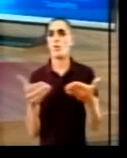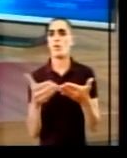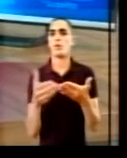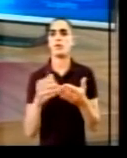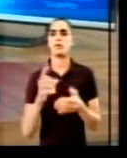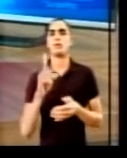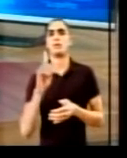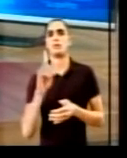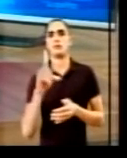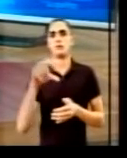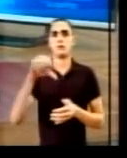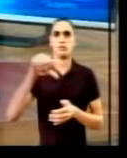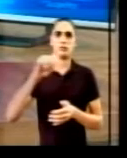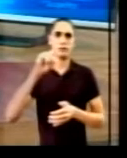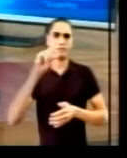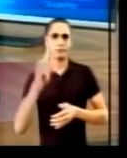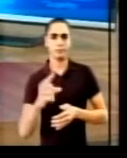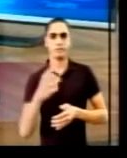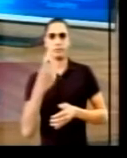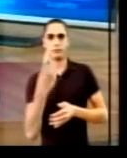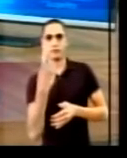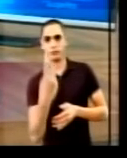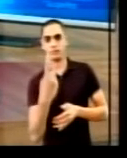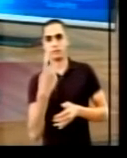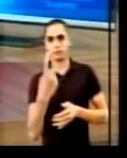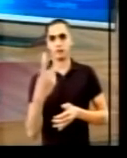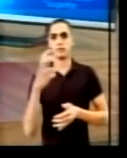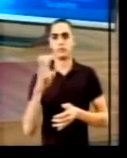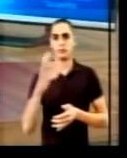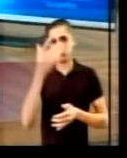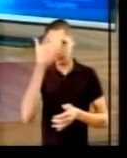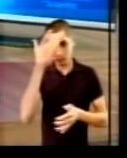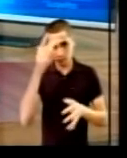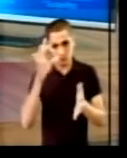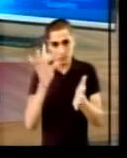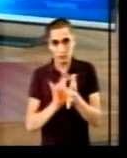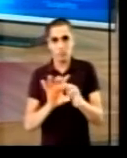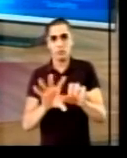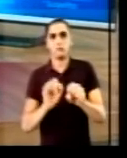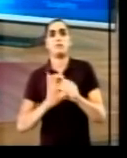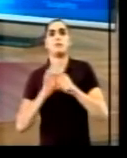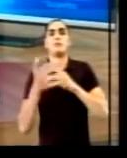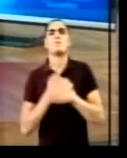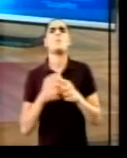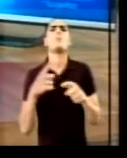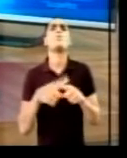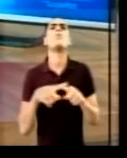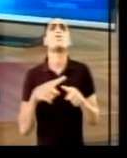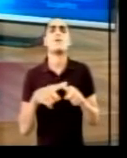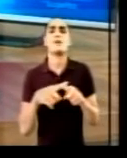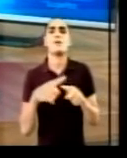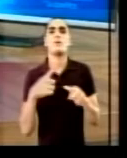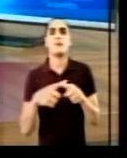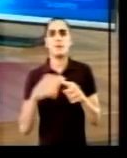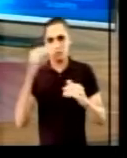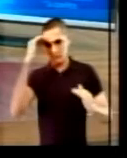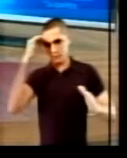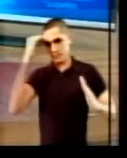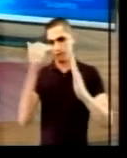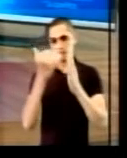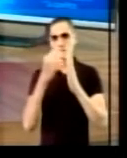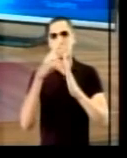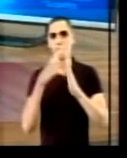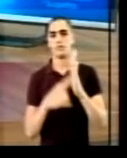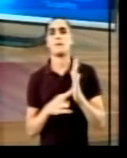19.115 casos confirmados. Por quê, pessoal? Porque nós seguimos um protocolo de dosagem